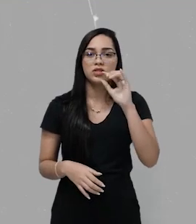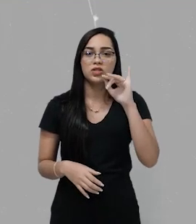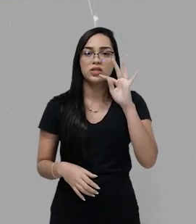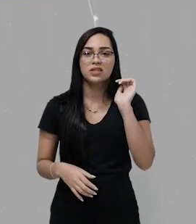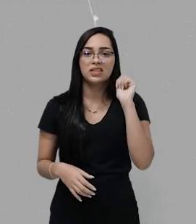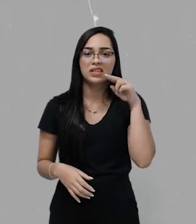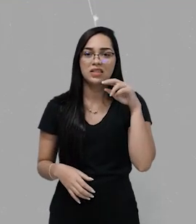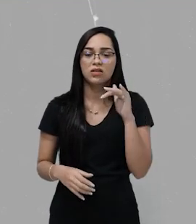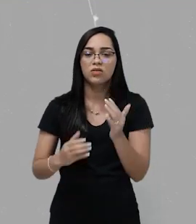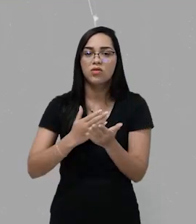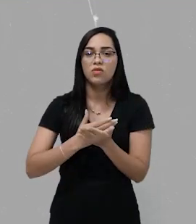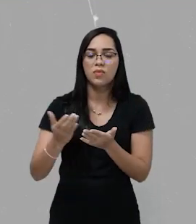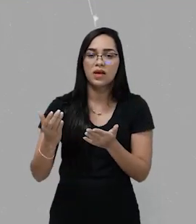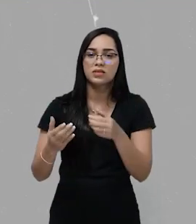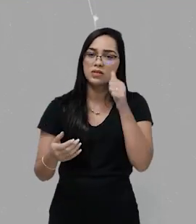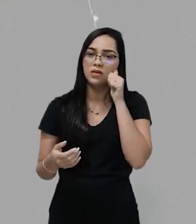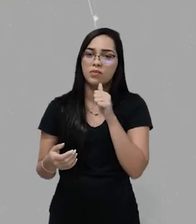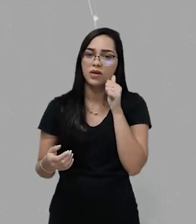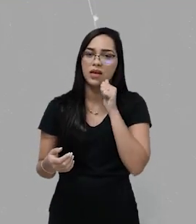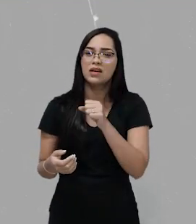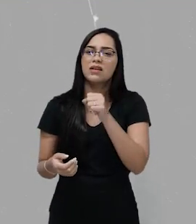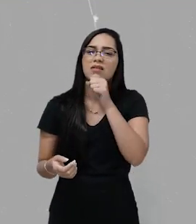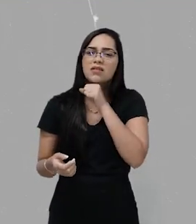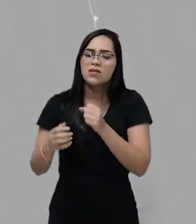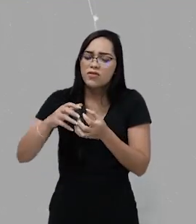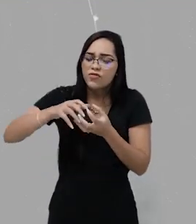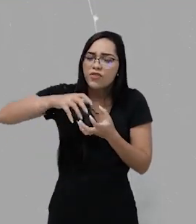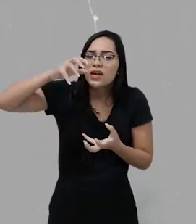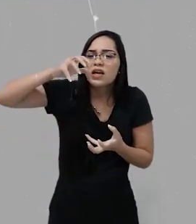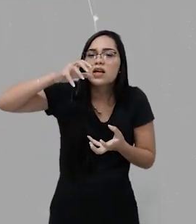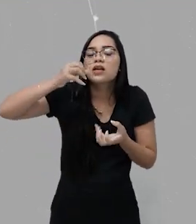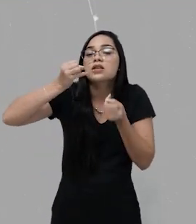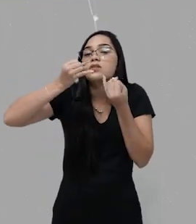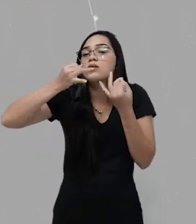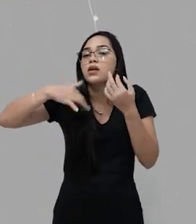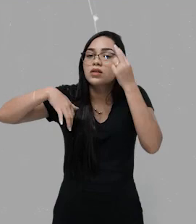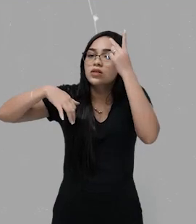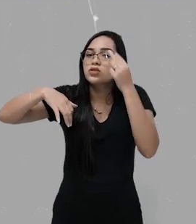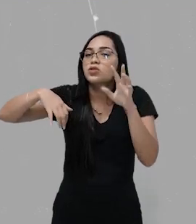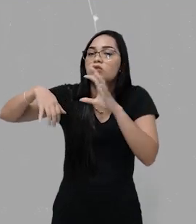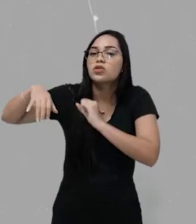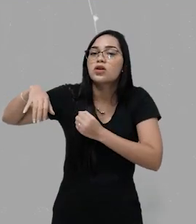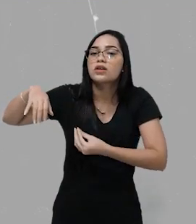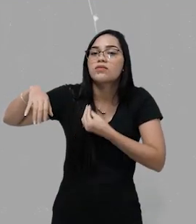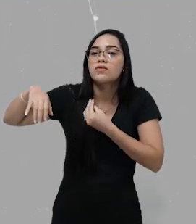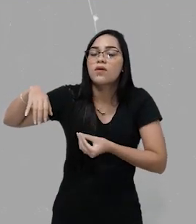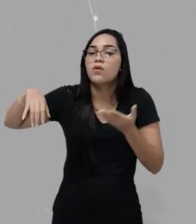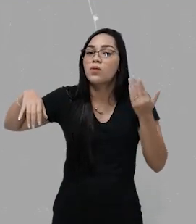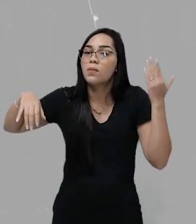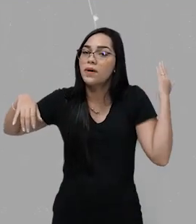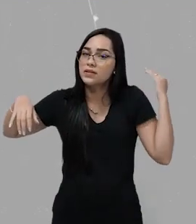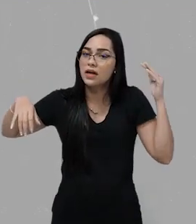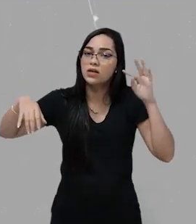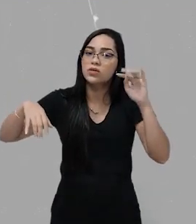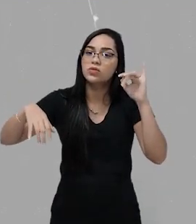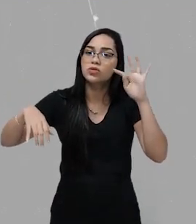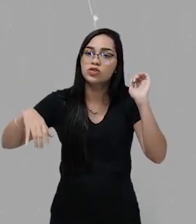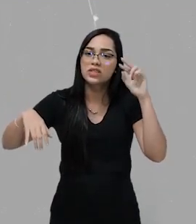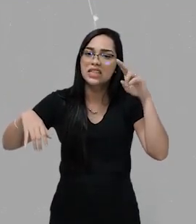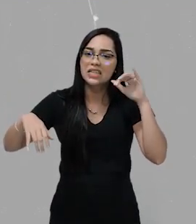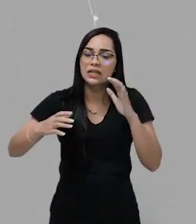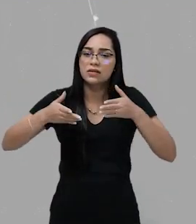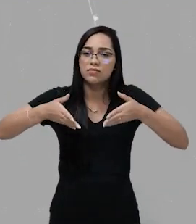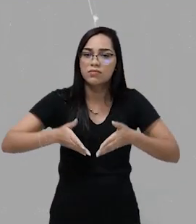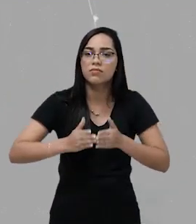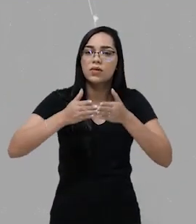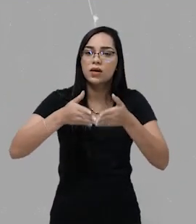Titanic, começa com a Rose, bem idosa, contando a história de amor que ela viveu na época do Titanic. Isso é um